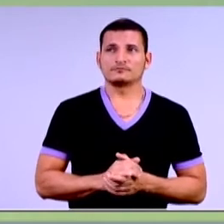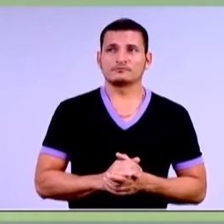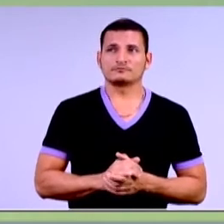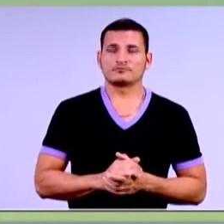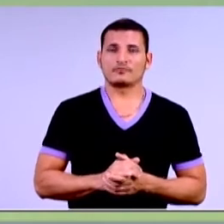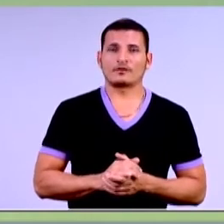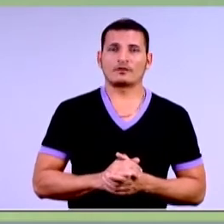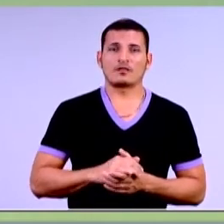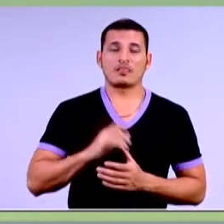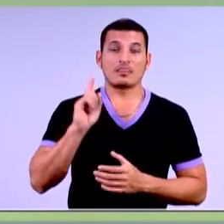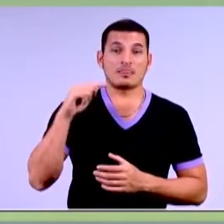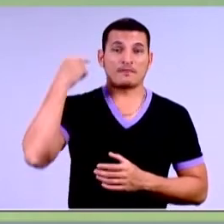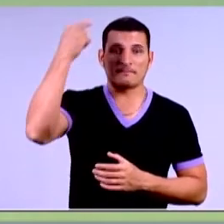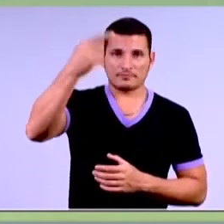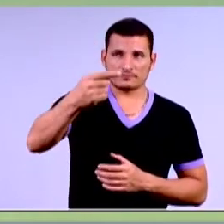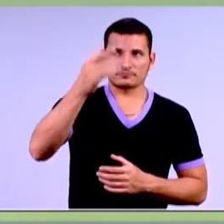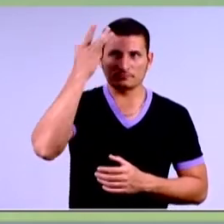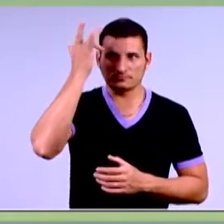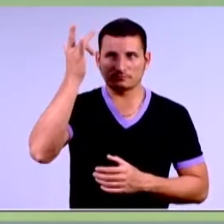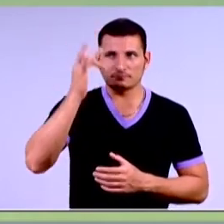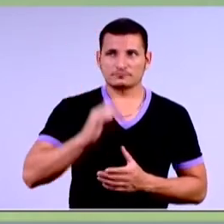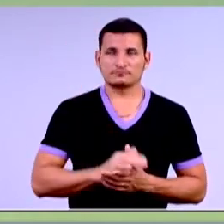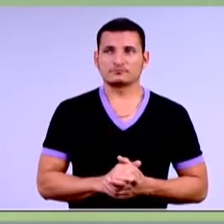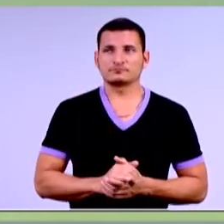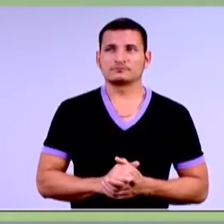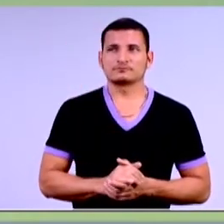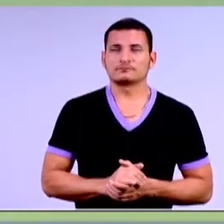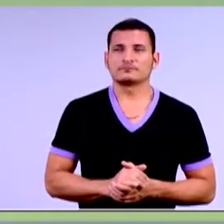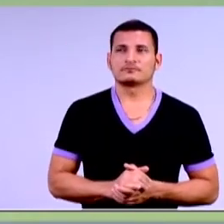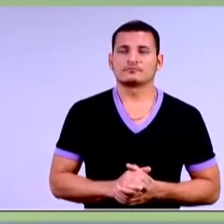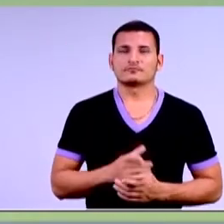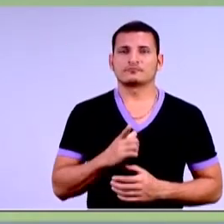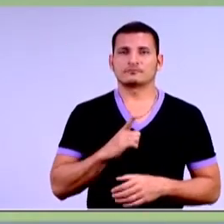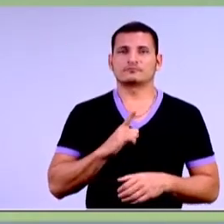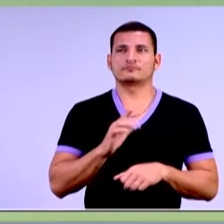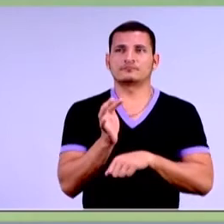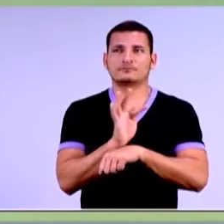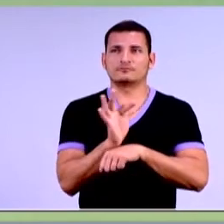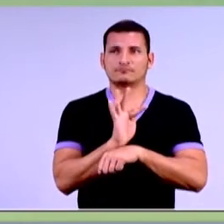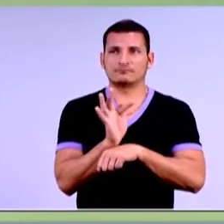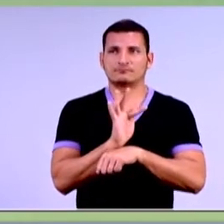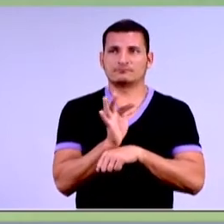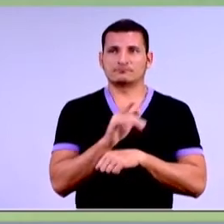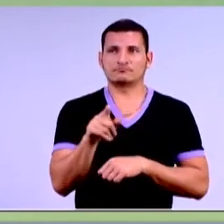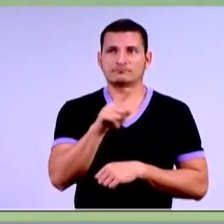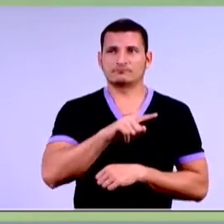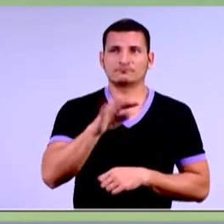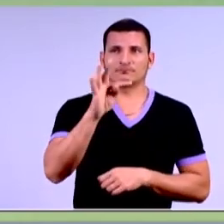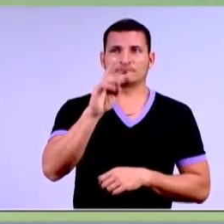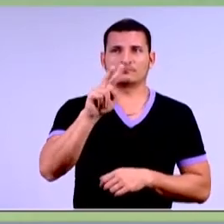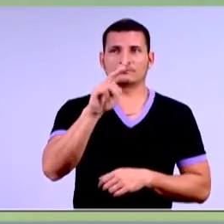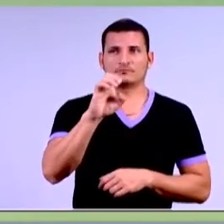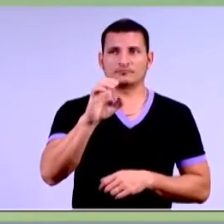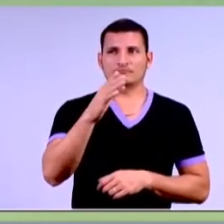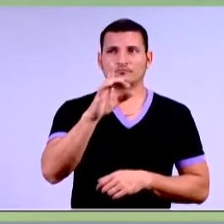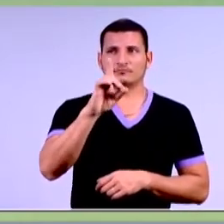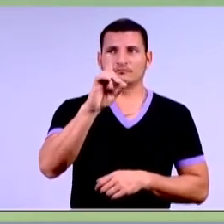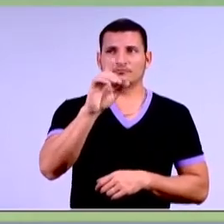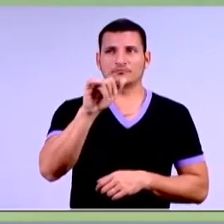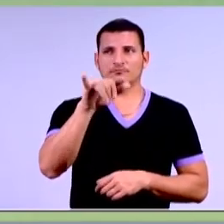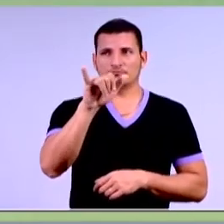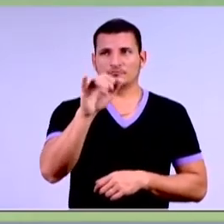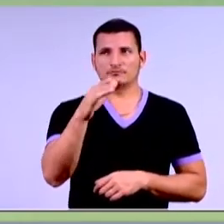depois de amanhã inclusive teve até um filme the day after não sei se vocês assistiram este filme que